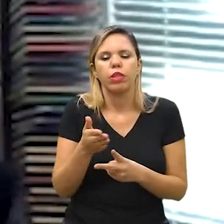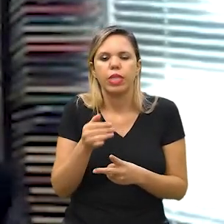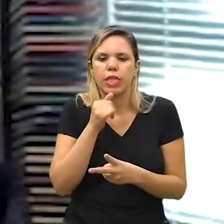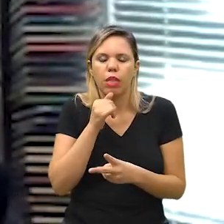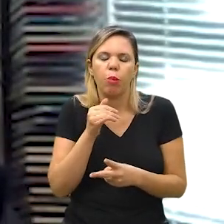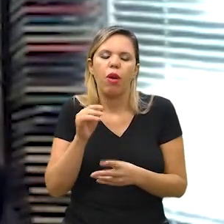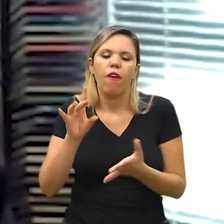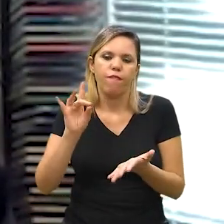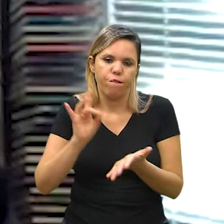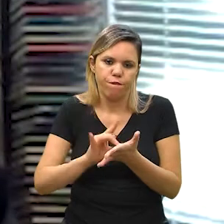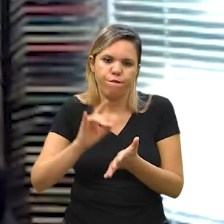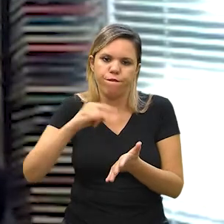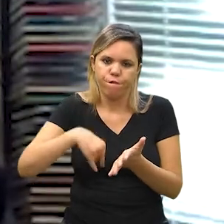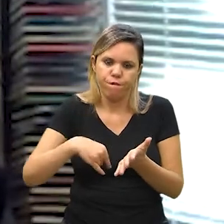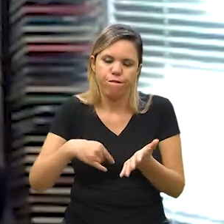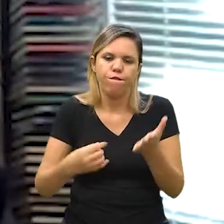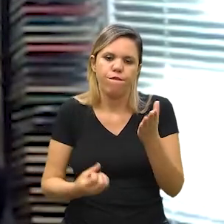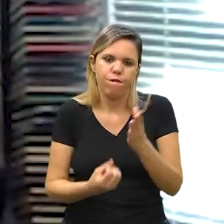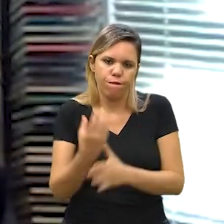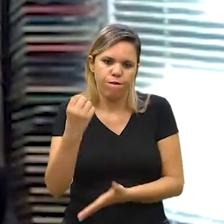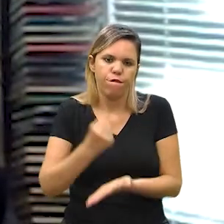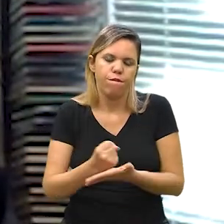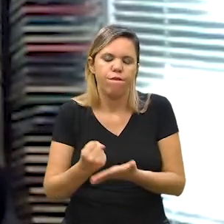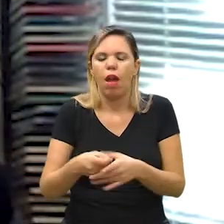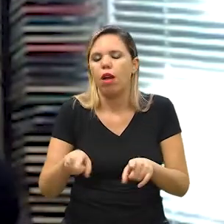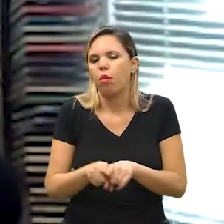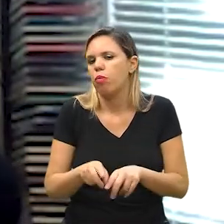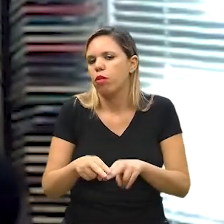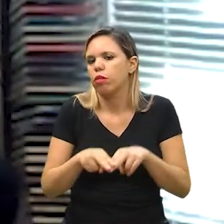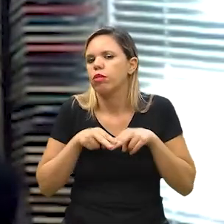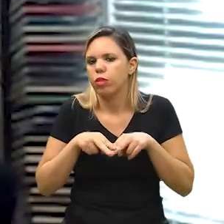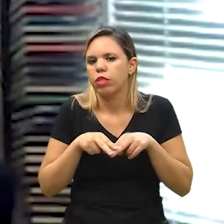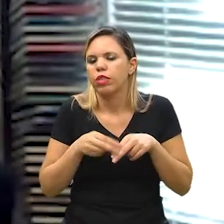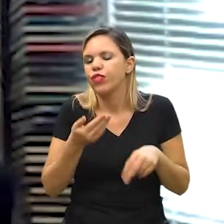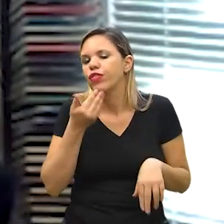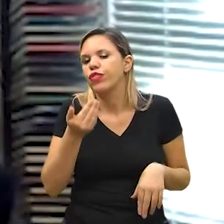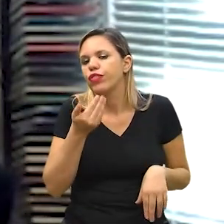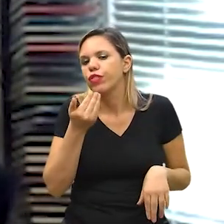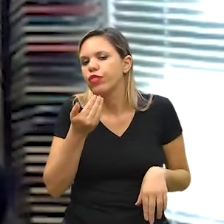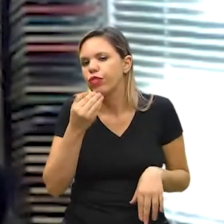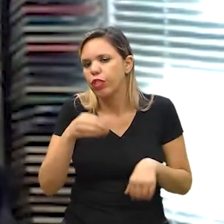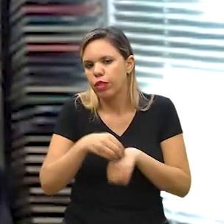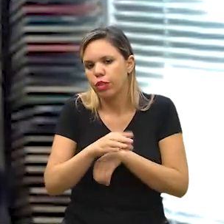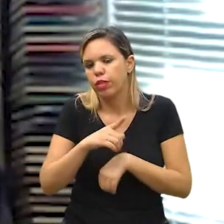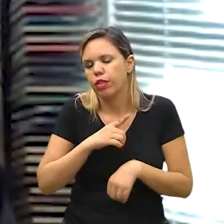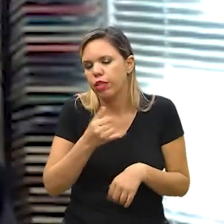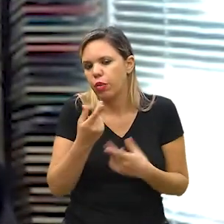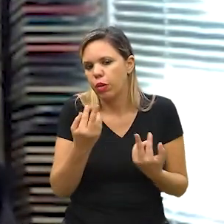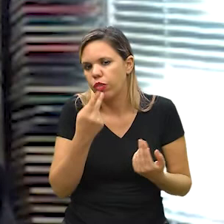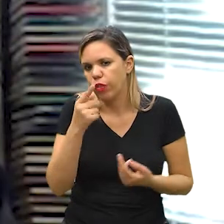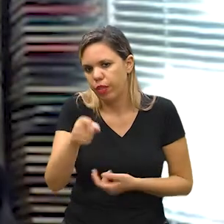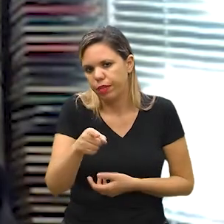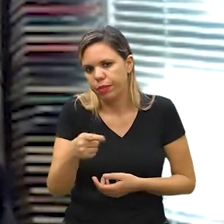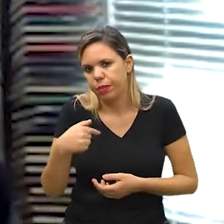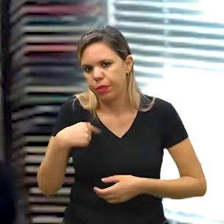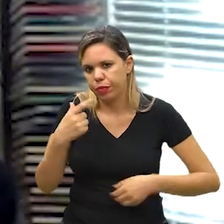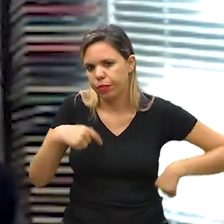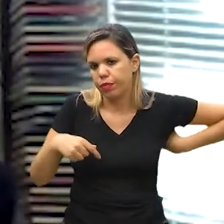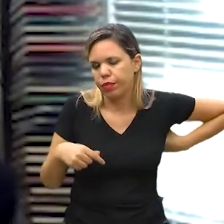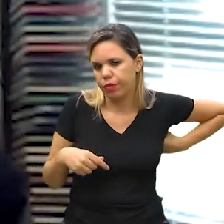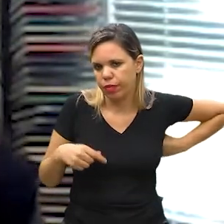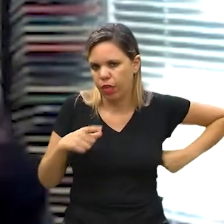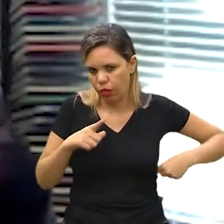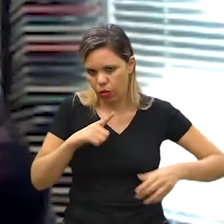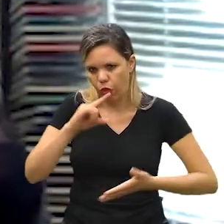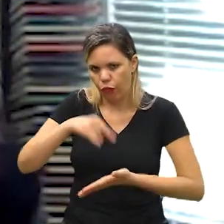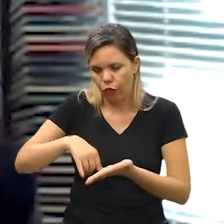A formalização, eu acredito que ela tenha acontecido mais por conta das facilidades que isso traz. Como eu te falei, se eu